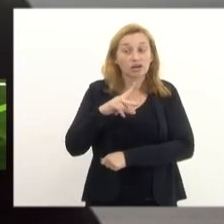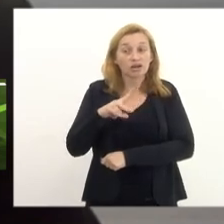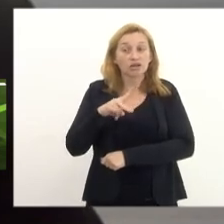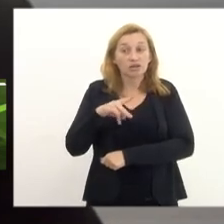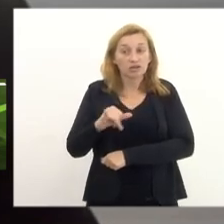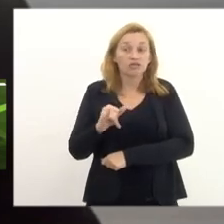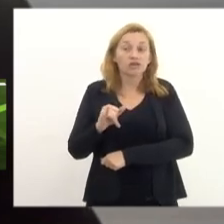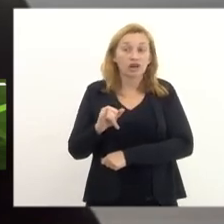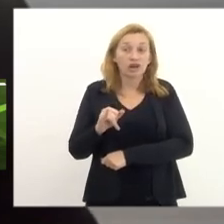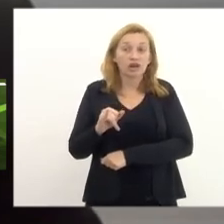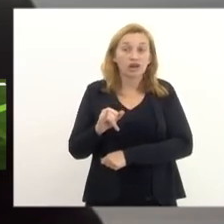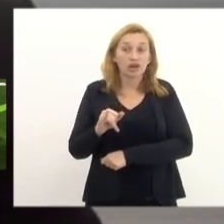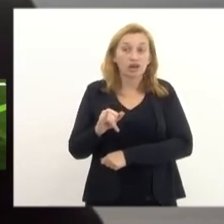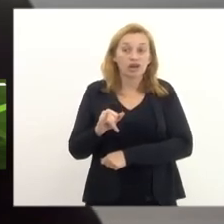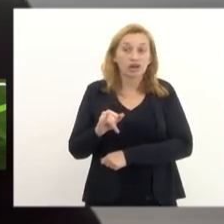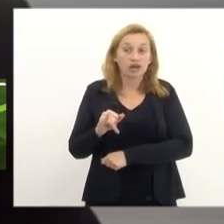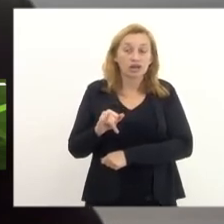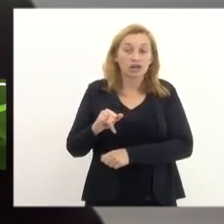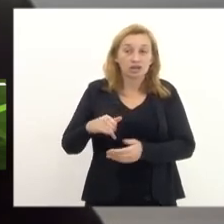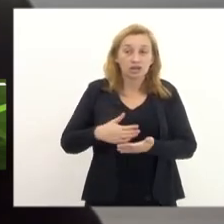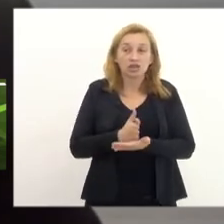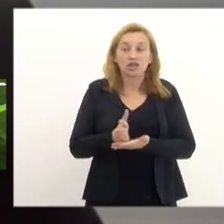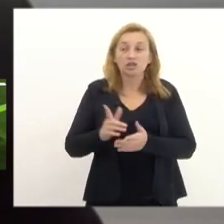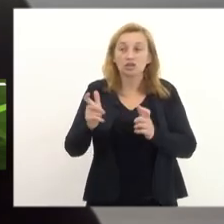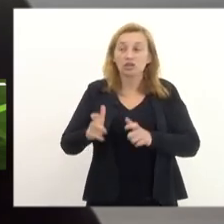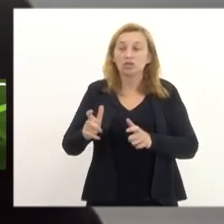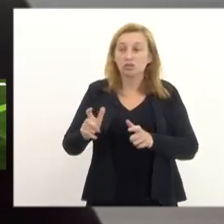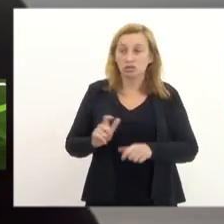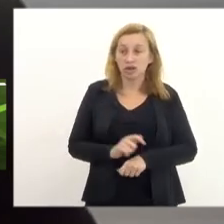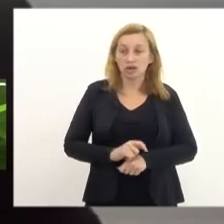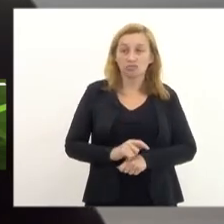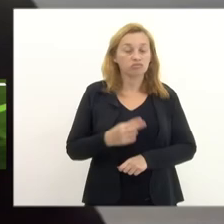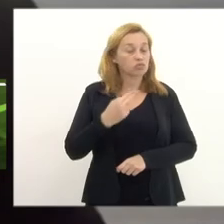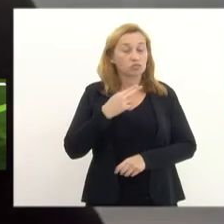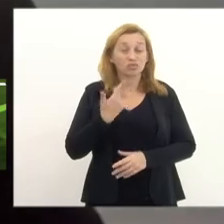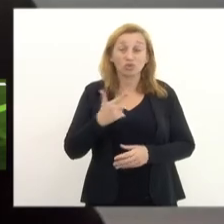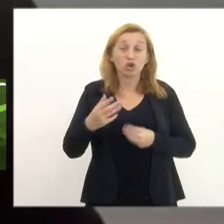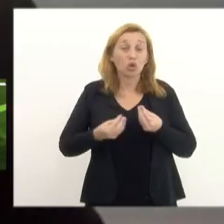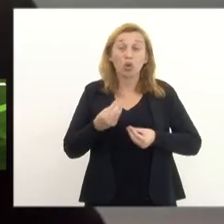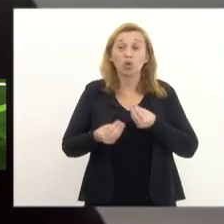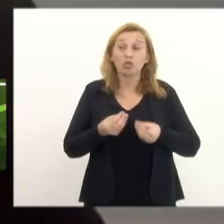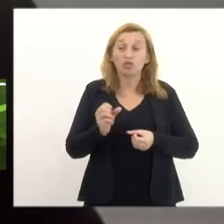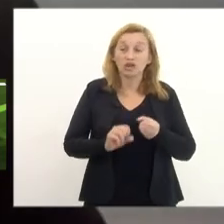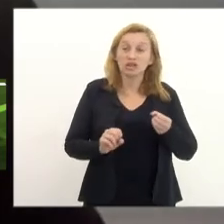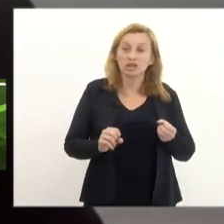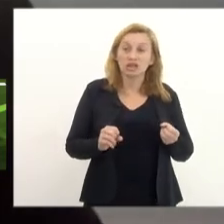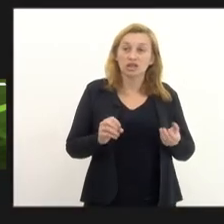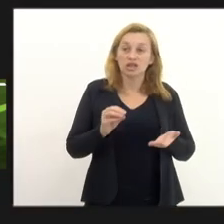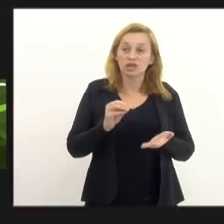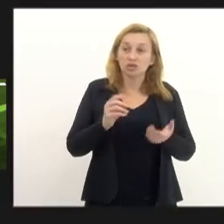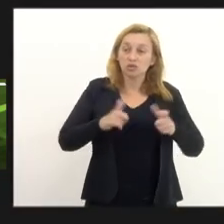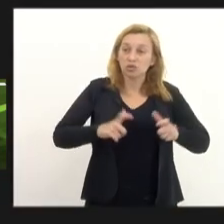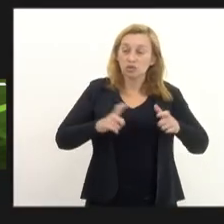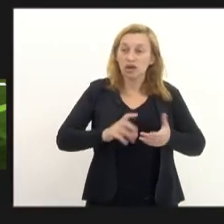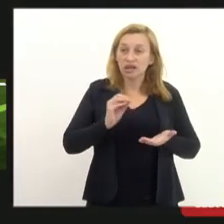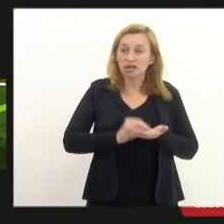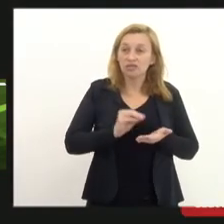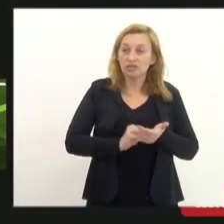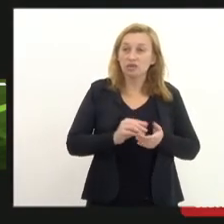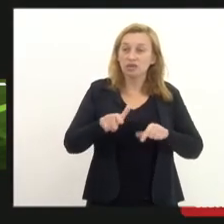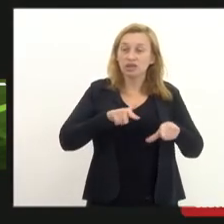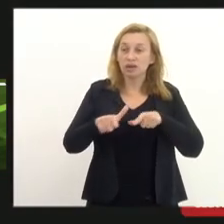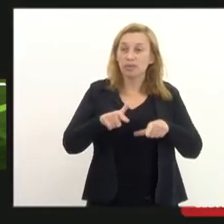otimizar isso, sua rentabilidade. Né? Então, não tem muito que possa ser feito num ambiente de muita imprevisibilidade e incerteza.